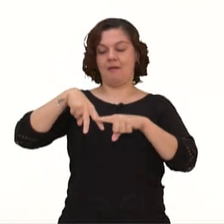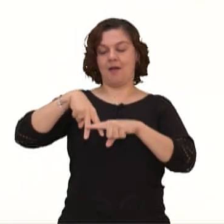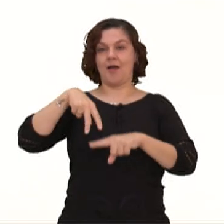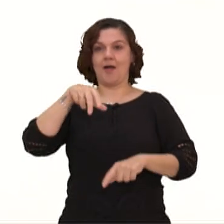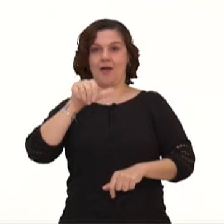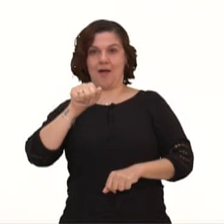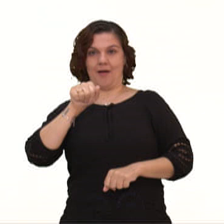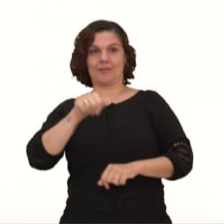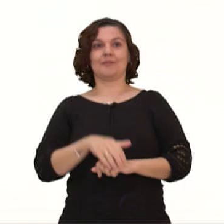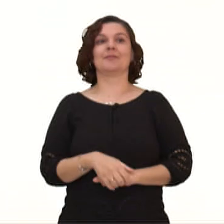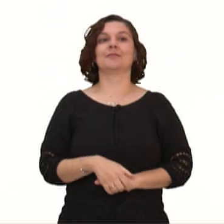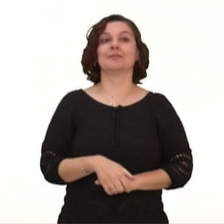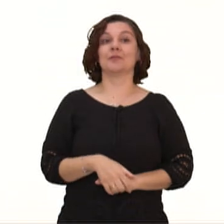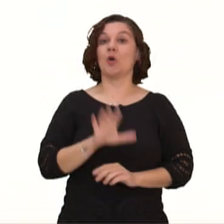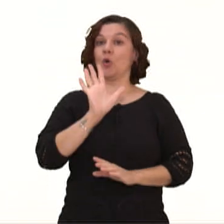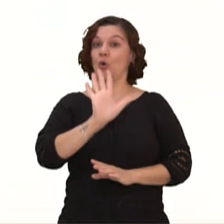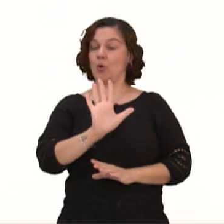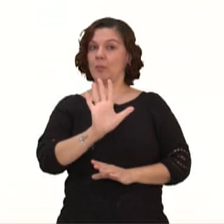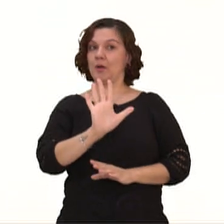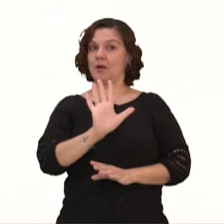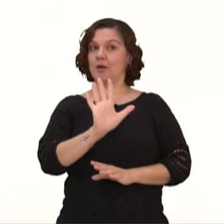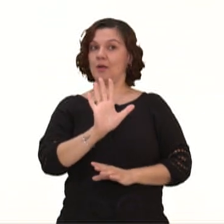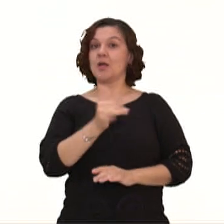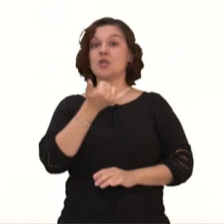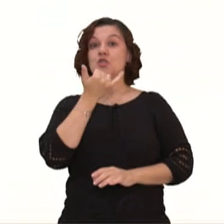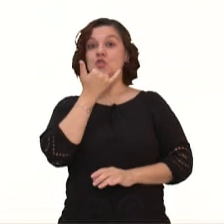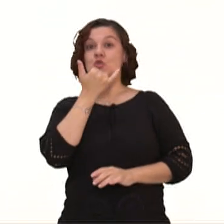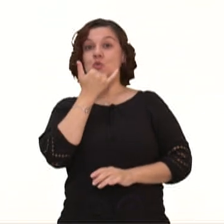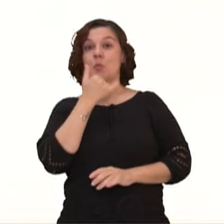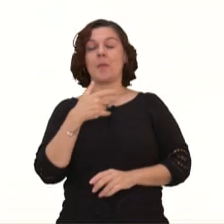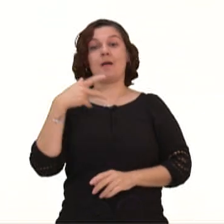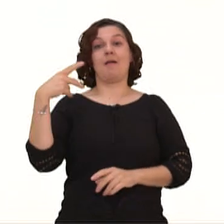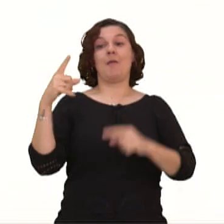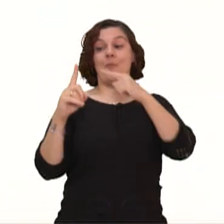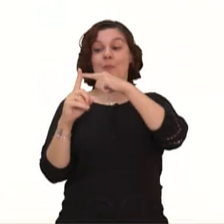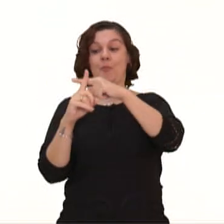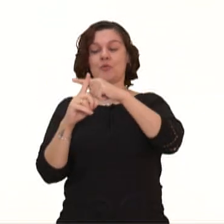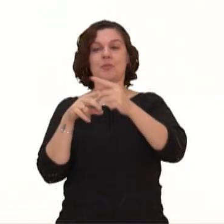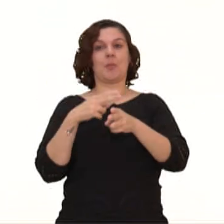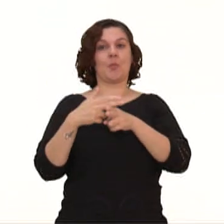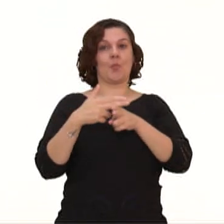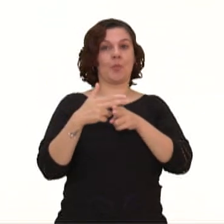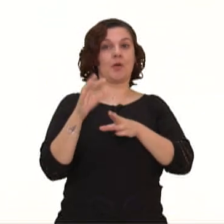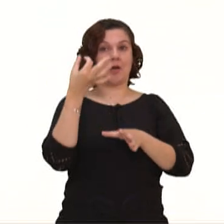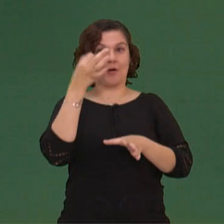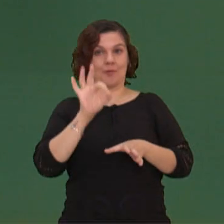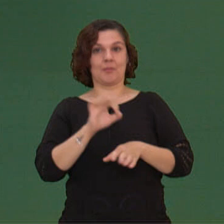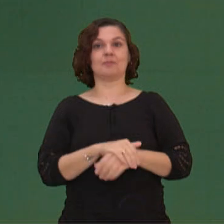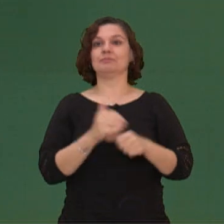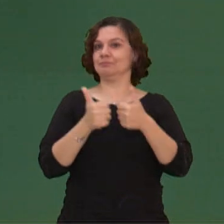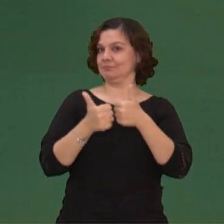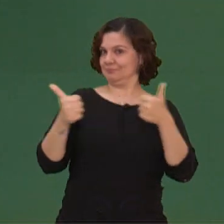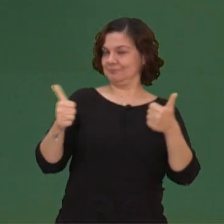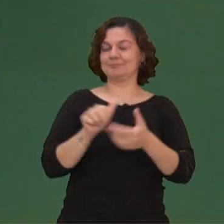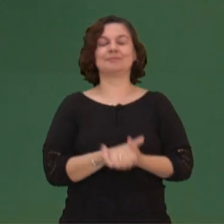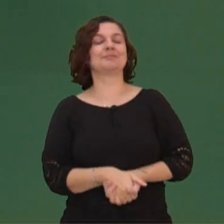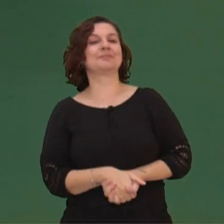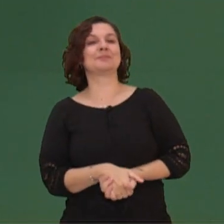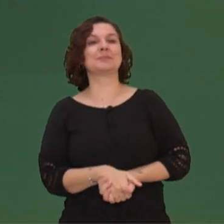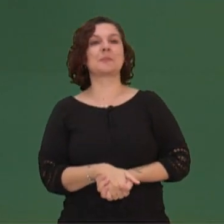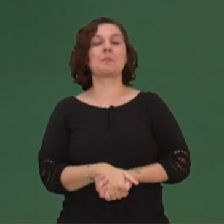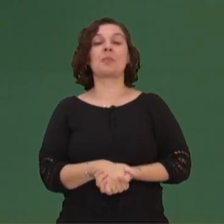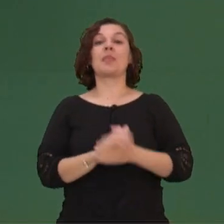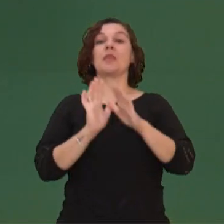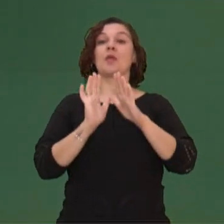vem da soma de prótons, prótons mais nêutrons. Falei prótons mais elétrons. Corrija aí. Maravilha?